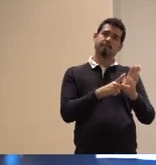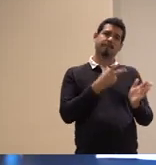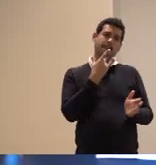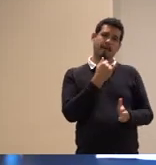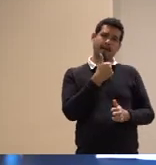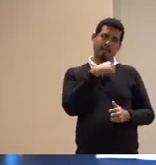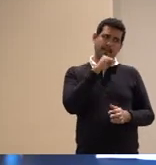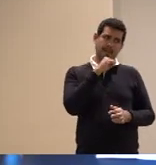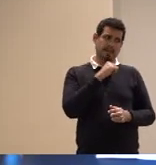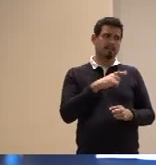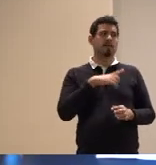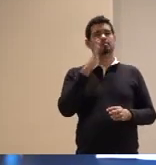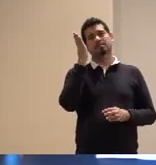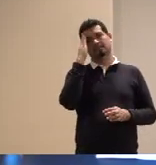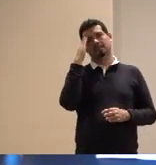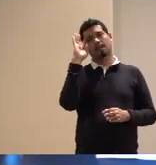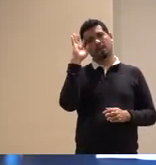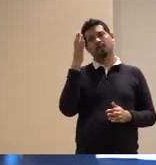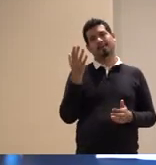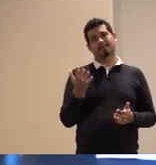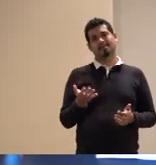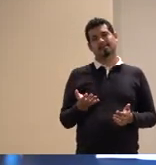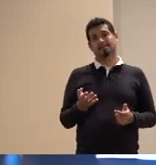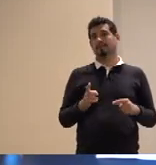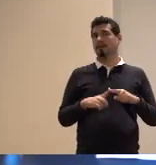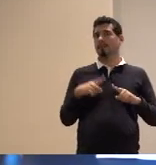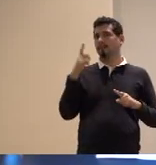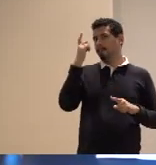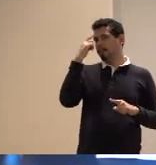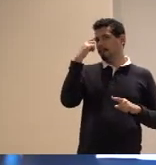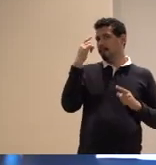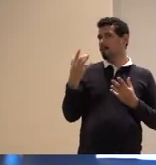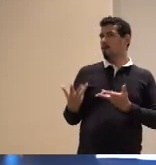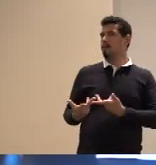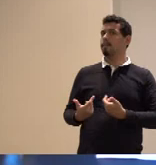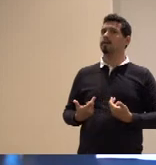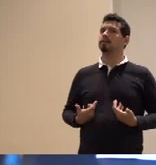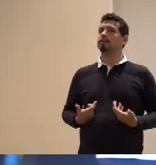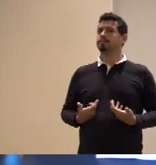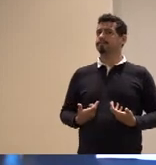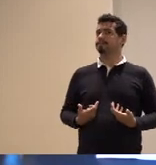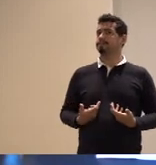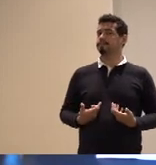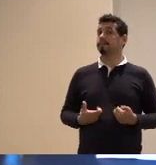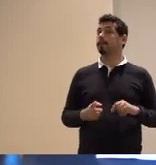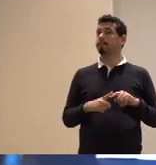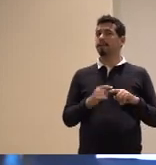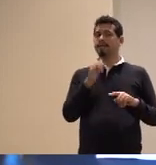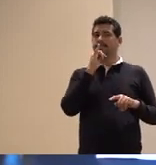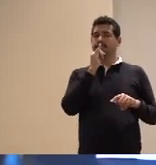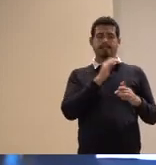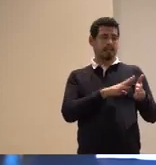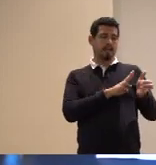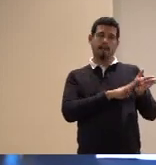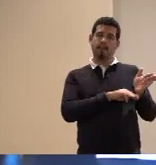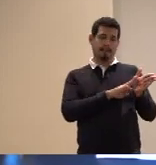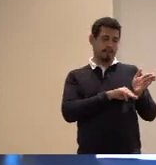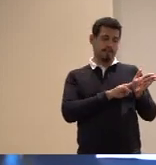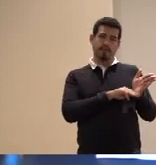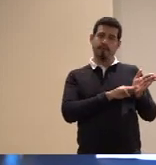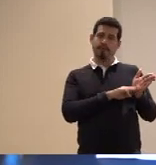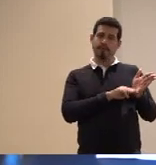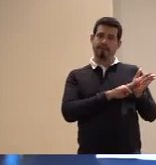de adolescente, aí já sabe, né? Imagina no acolhimento. Mas aí, a metodologia não